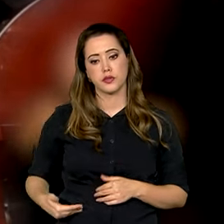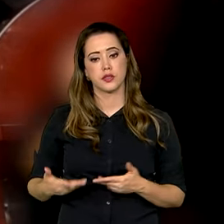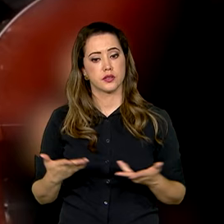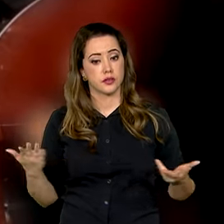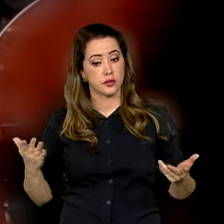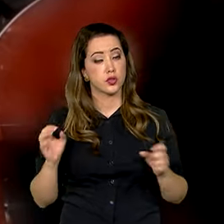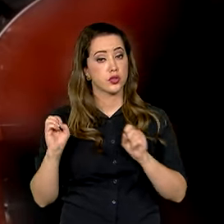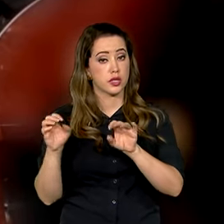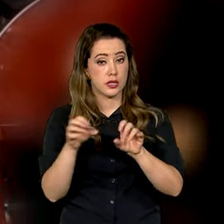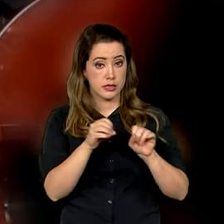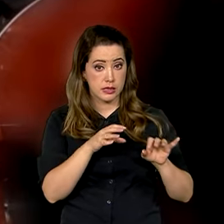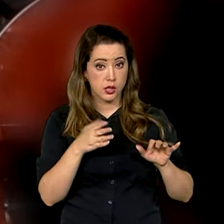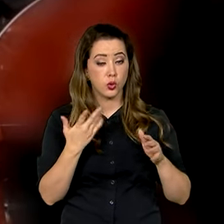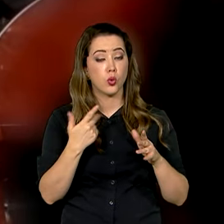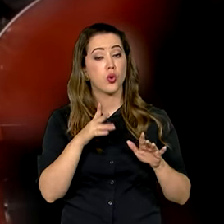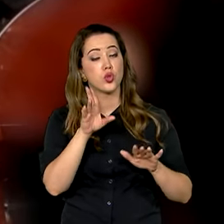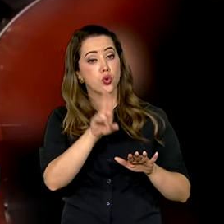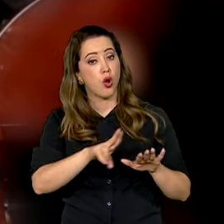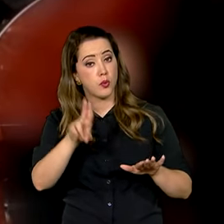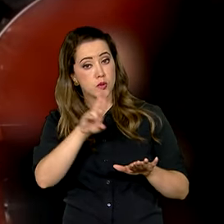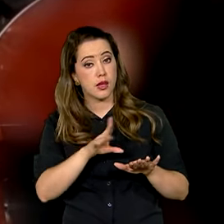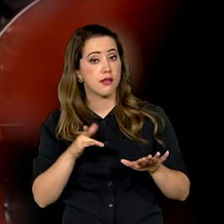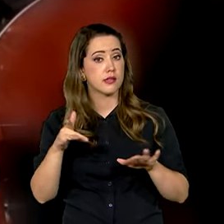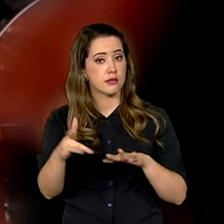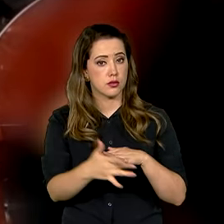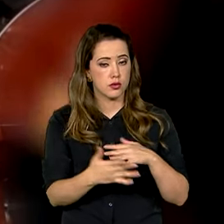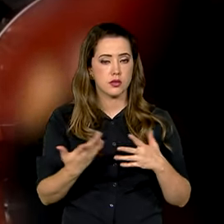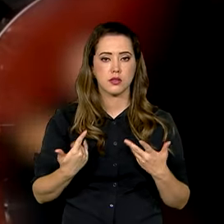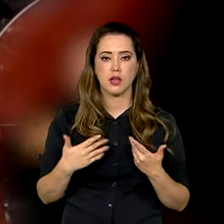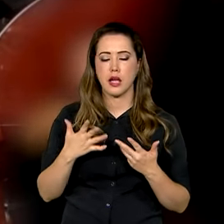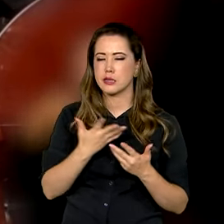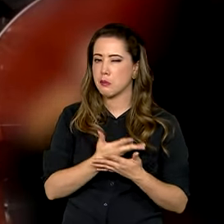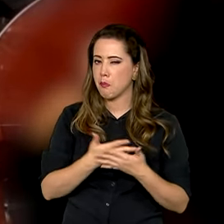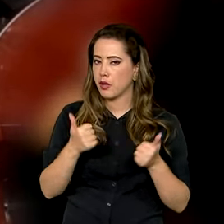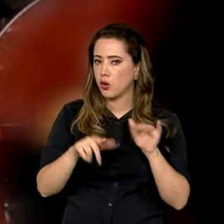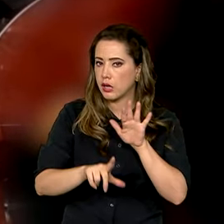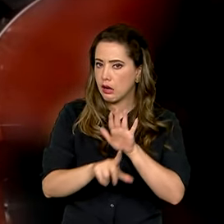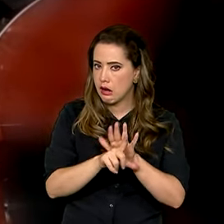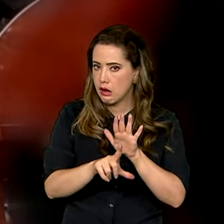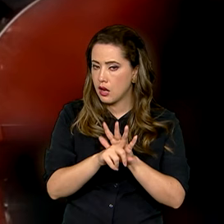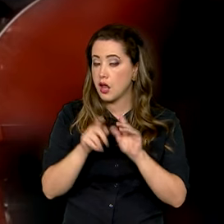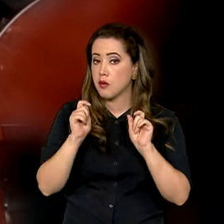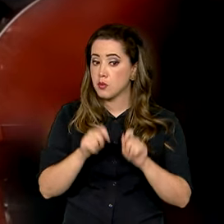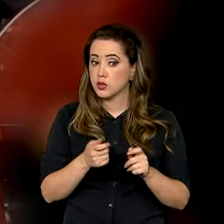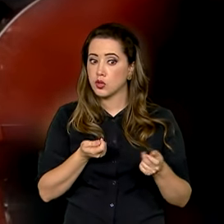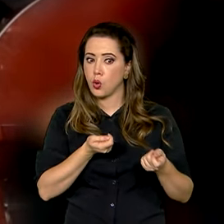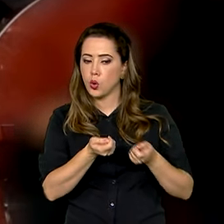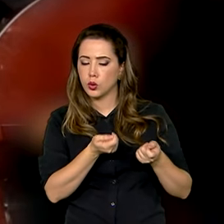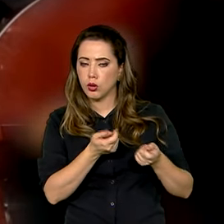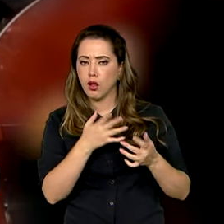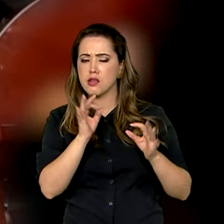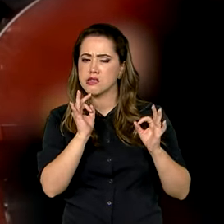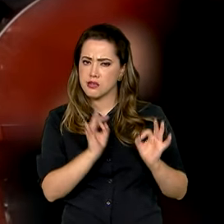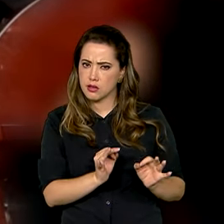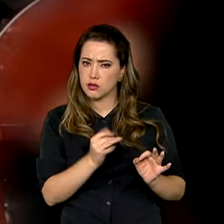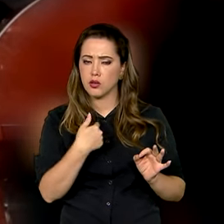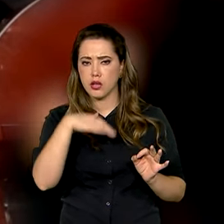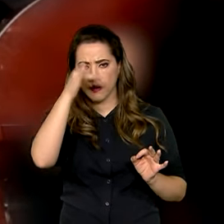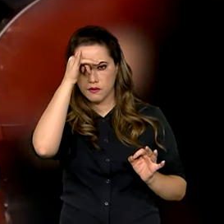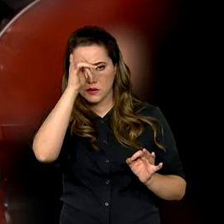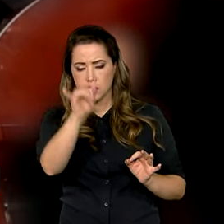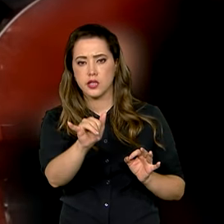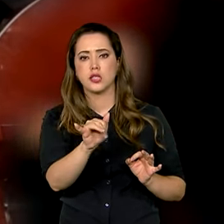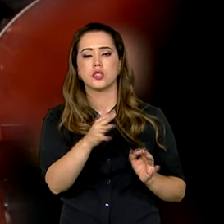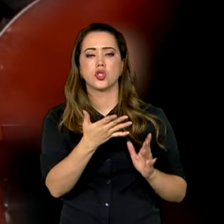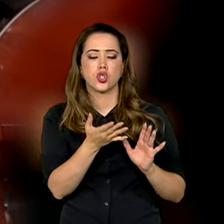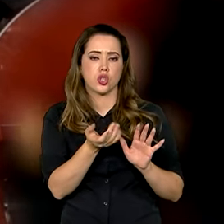de educação midiática, aprimoramento da legislação como formas de encontrar mecanismos que impeçam a